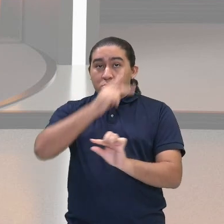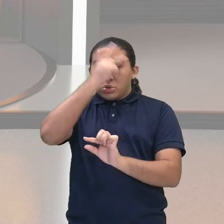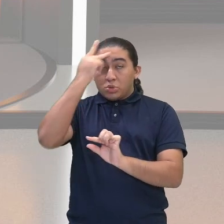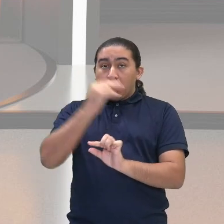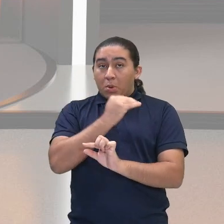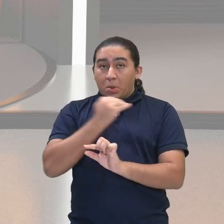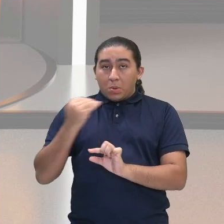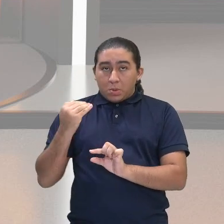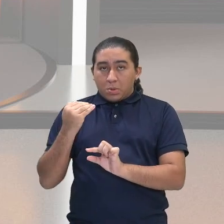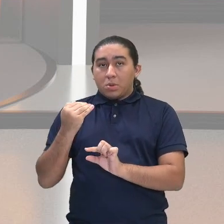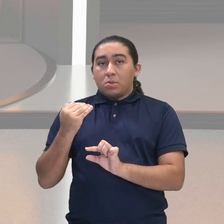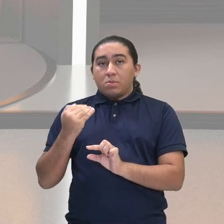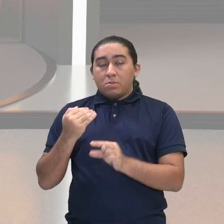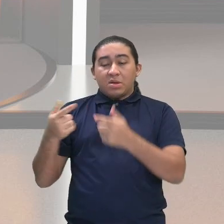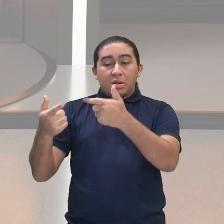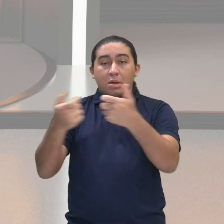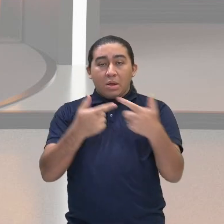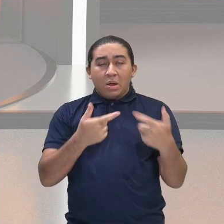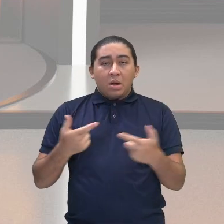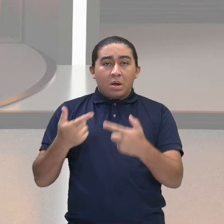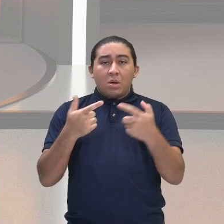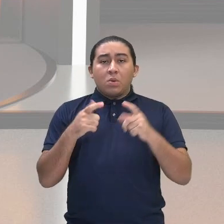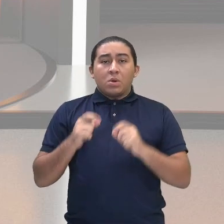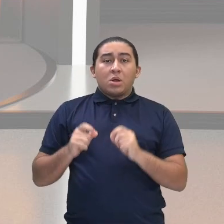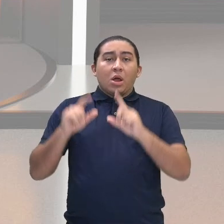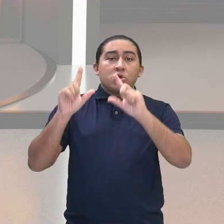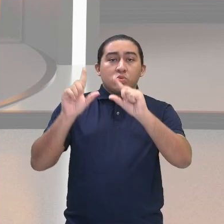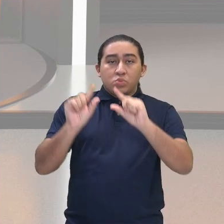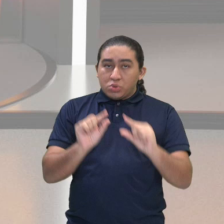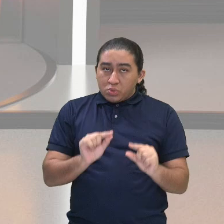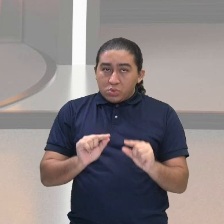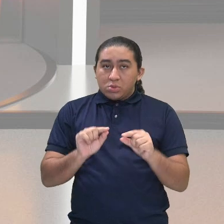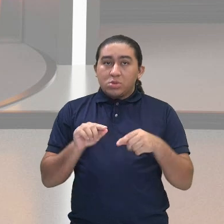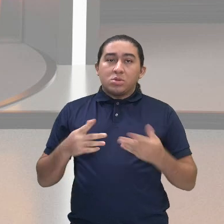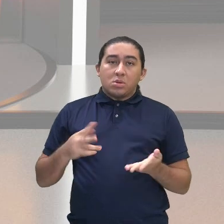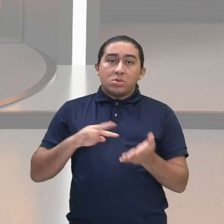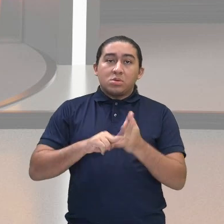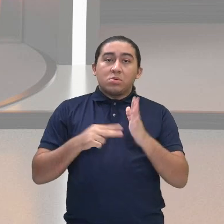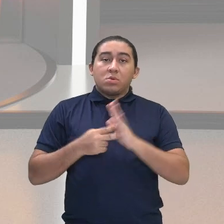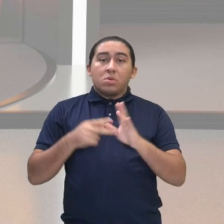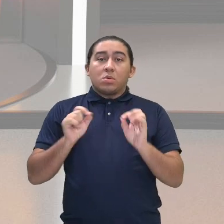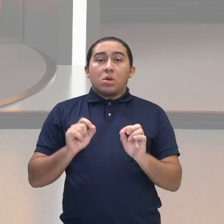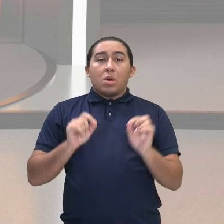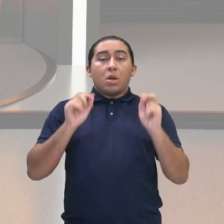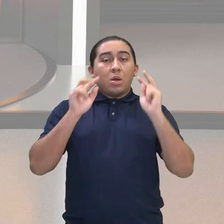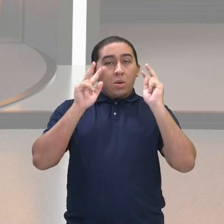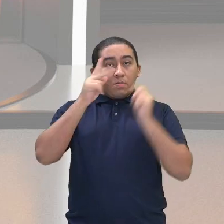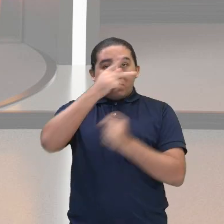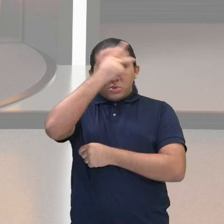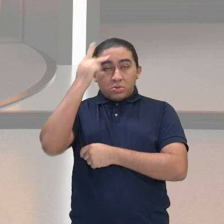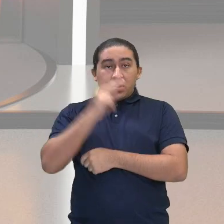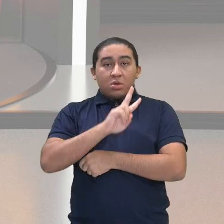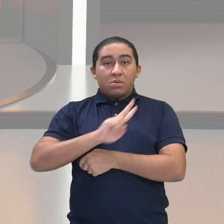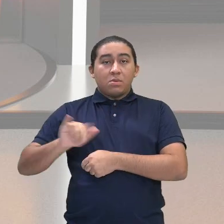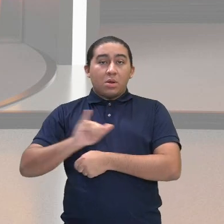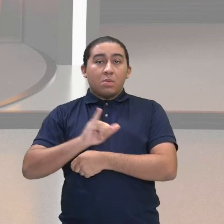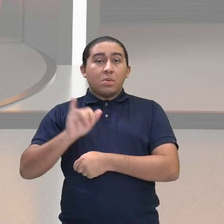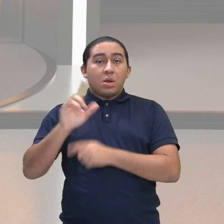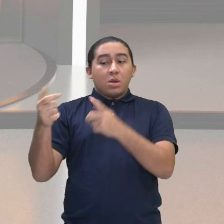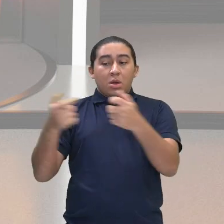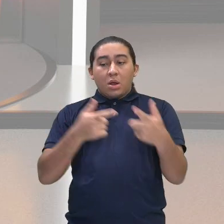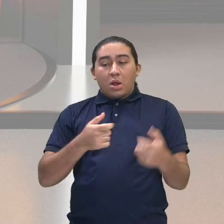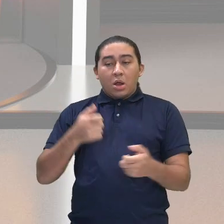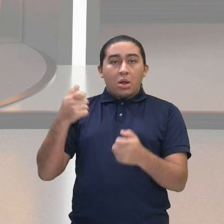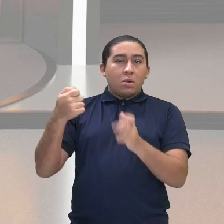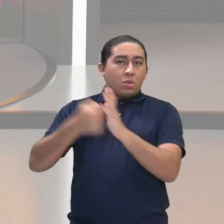guerras existindo de modo um pouco mais amena, então muita gente que os homens que iriam para a guerra agora para lutar não vão